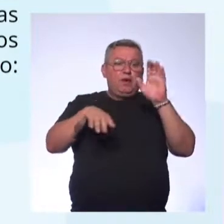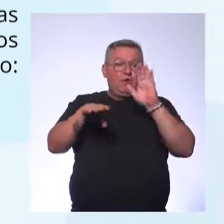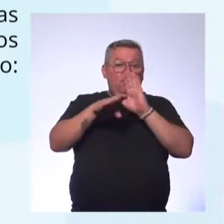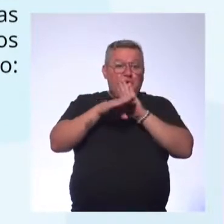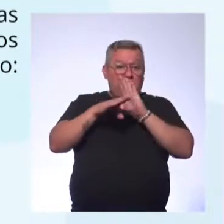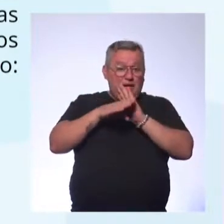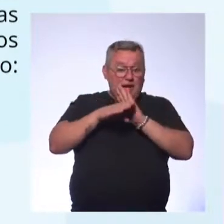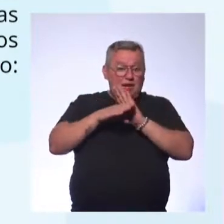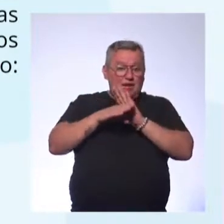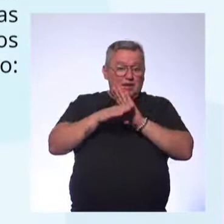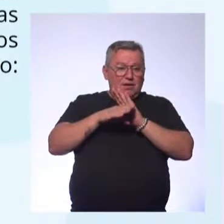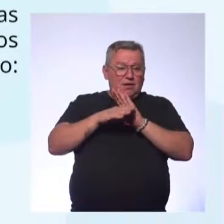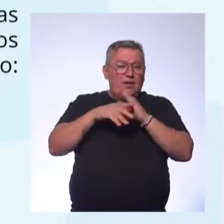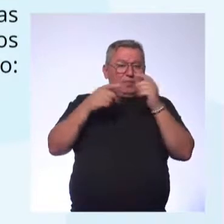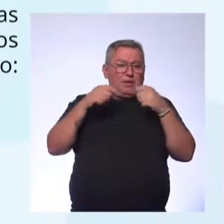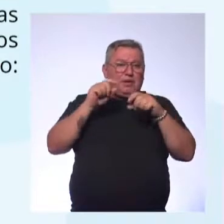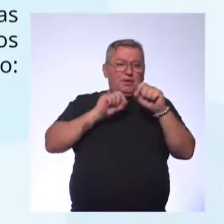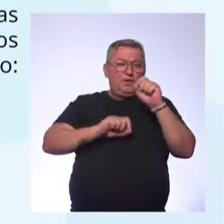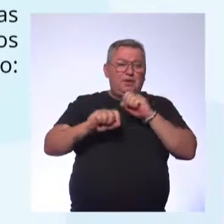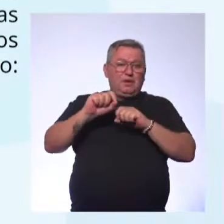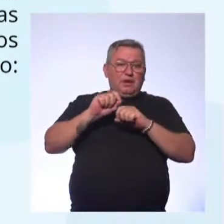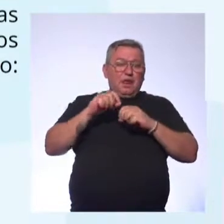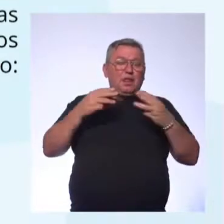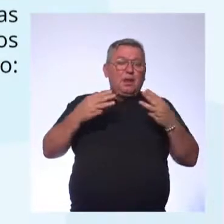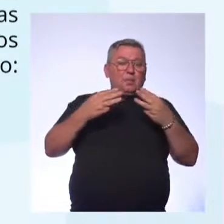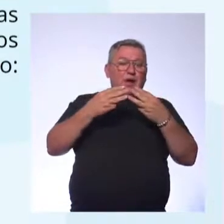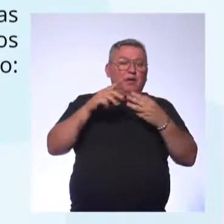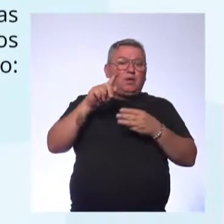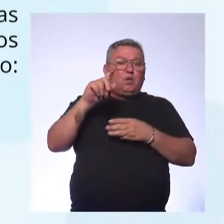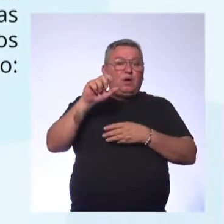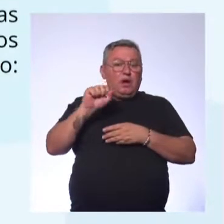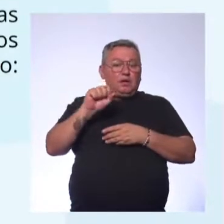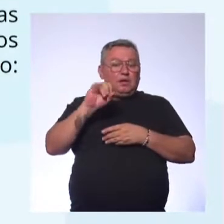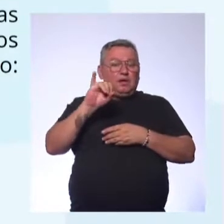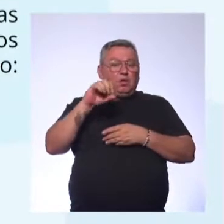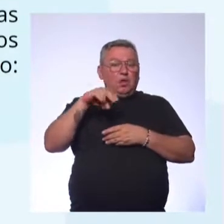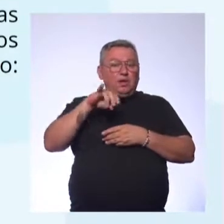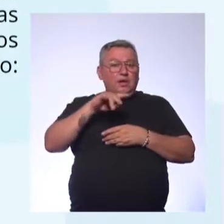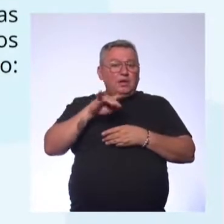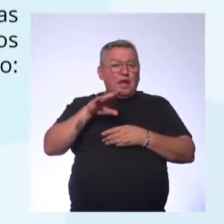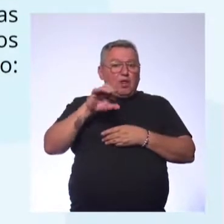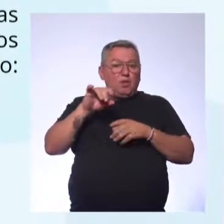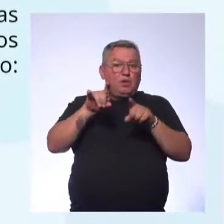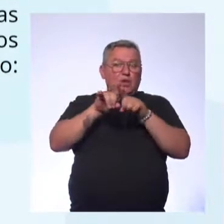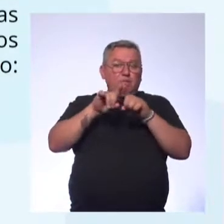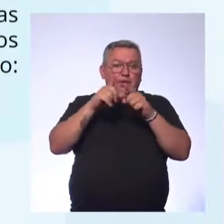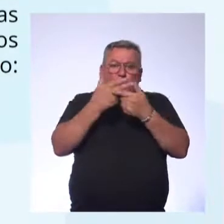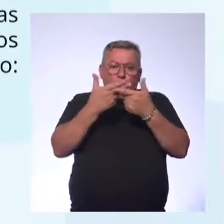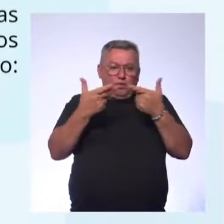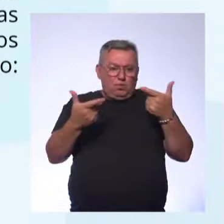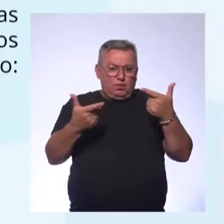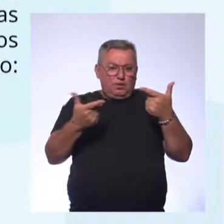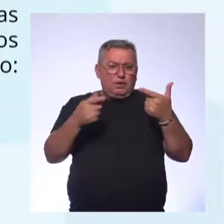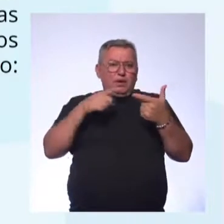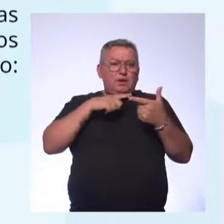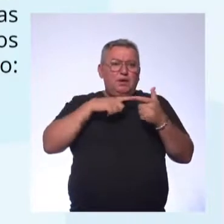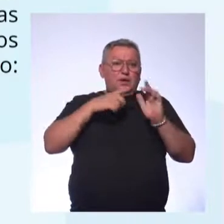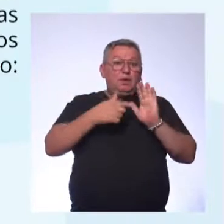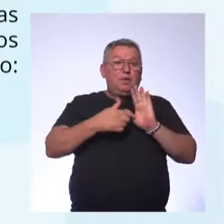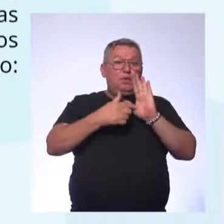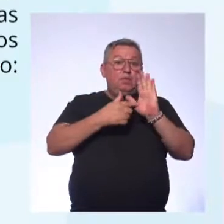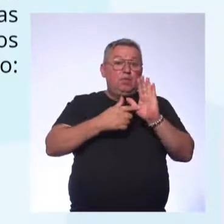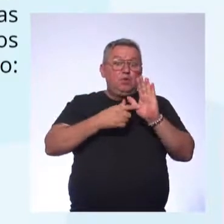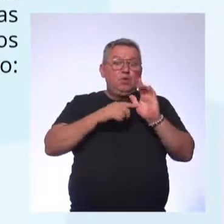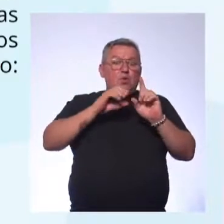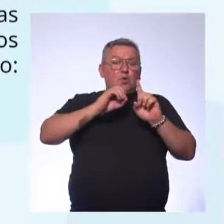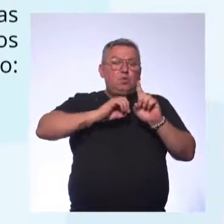a esse estado da matéria depende da massa de um gás ionizado de uma determinada substância que resposta